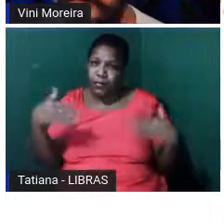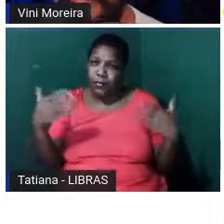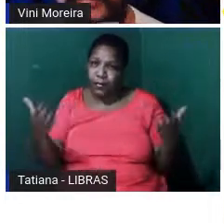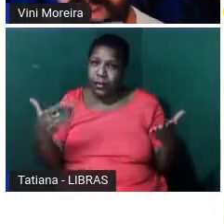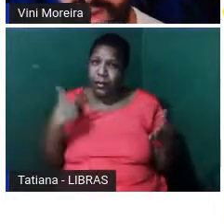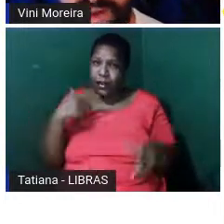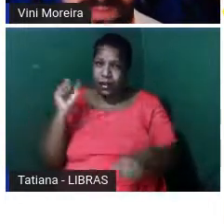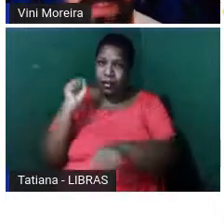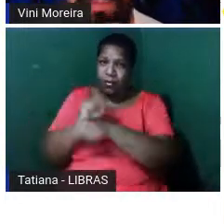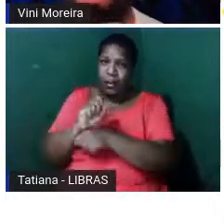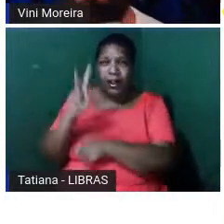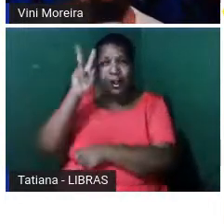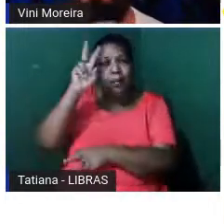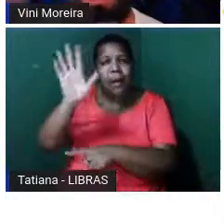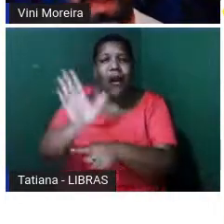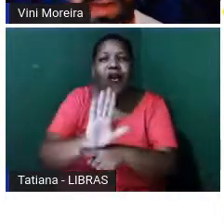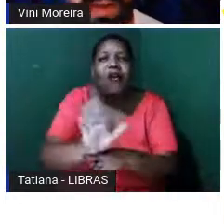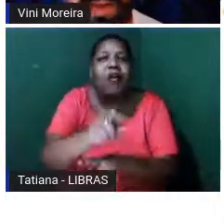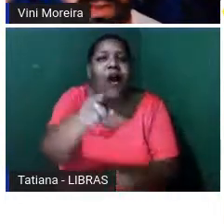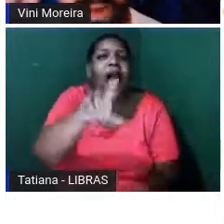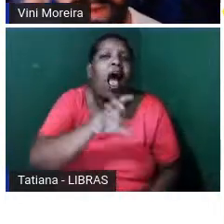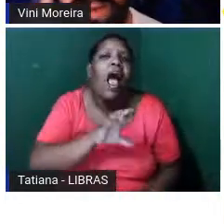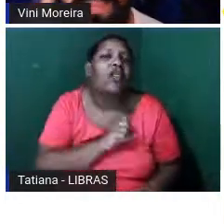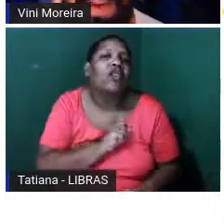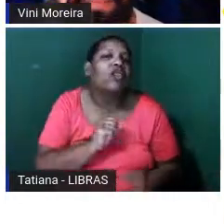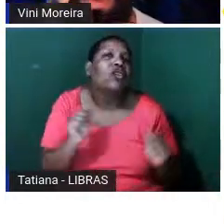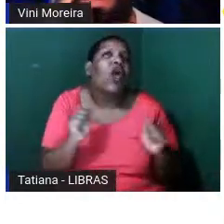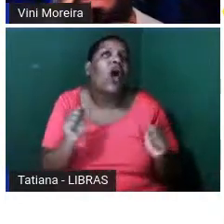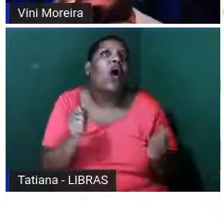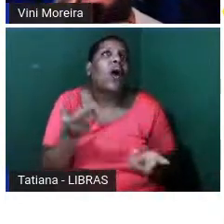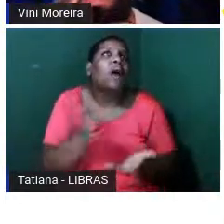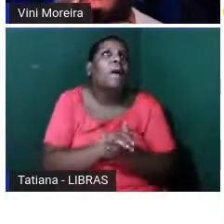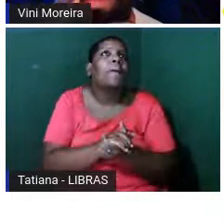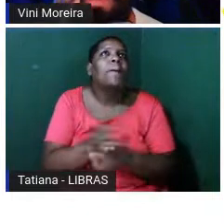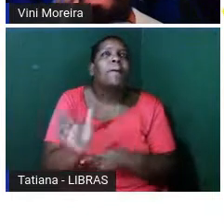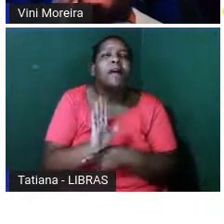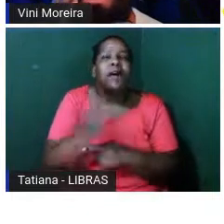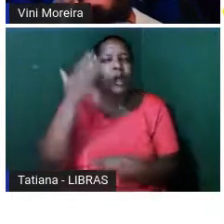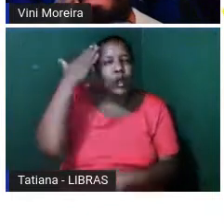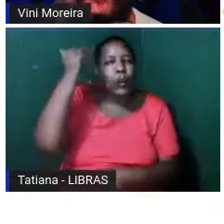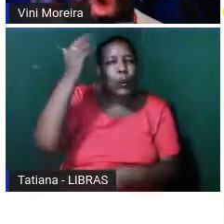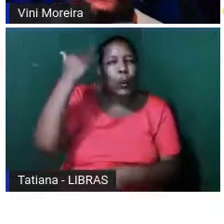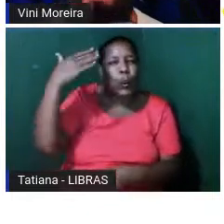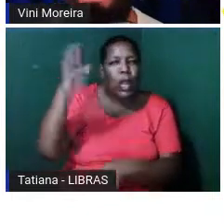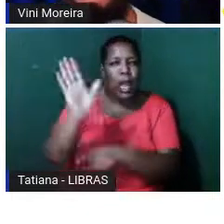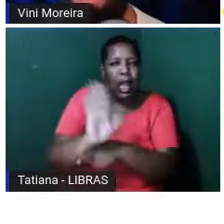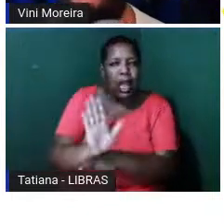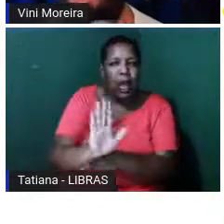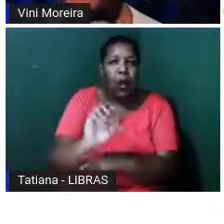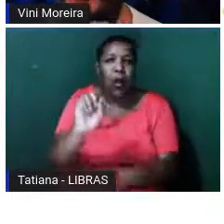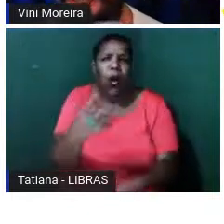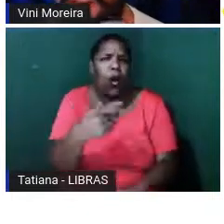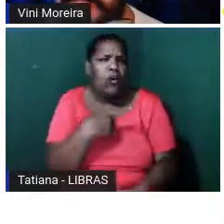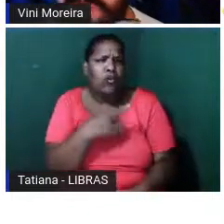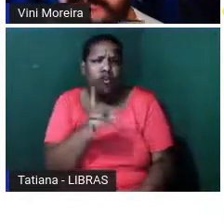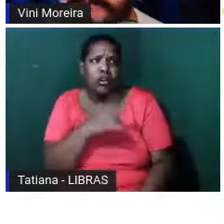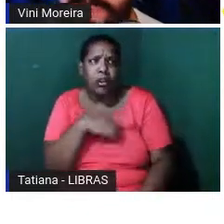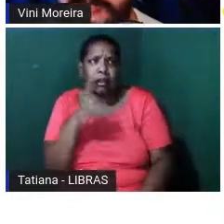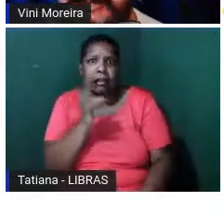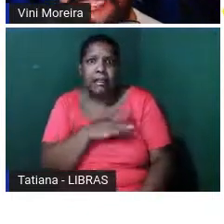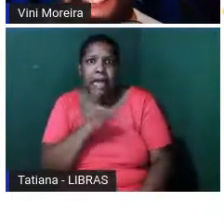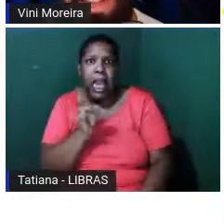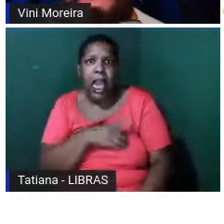lembrar de um filme que você adora esses filmes que te fazem muito sucesso no cinema ou filmes de terror